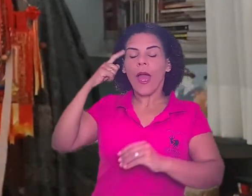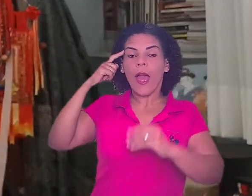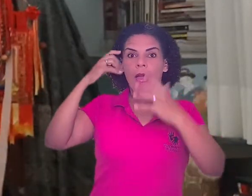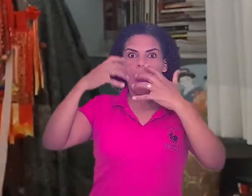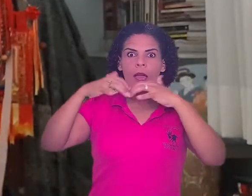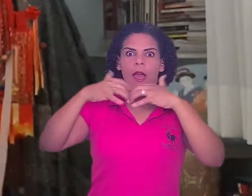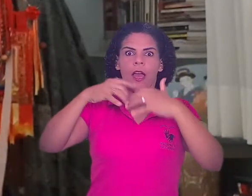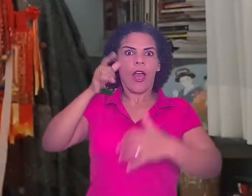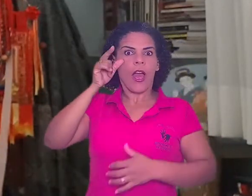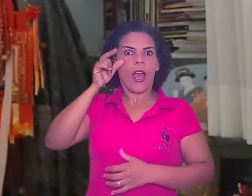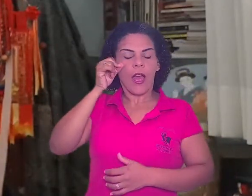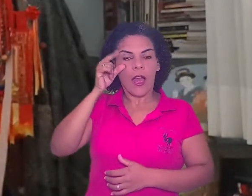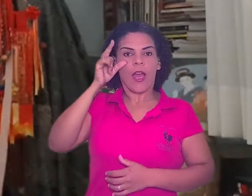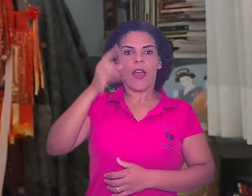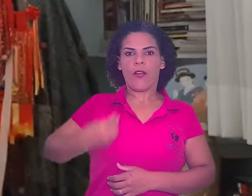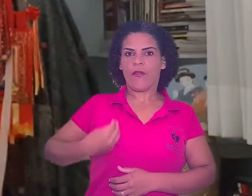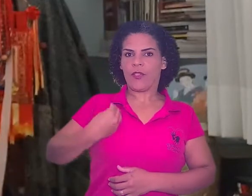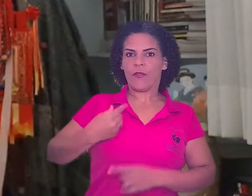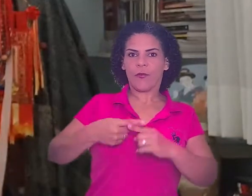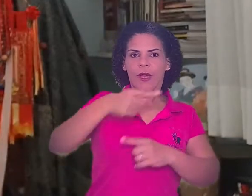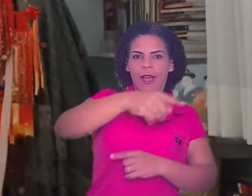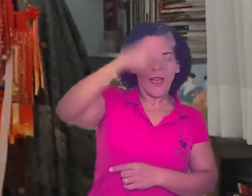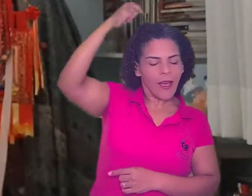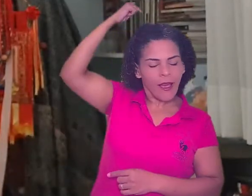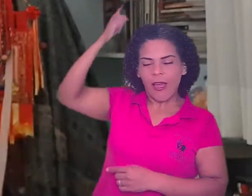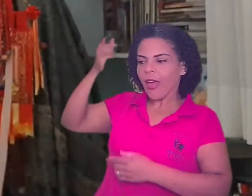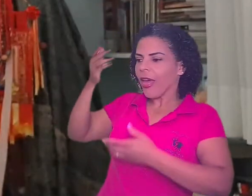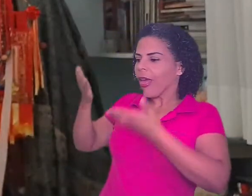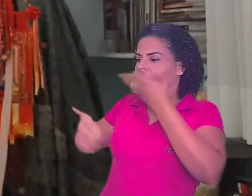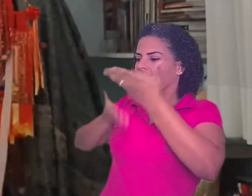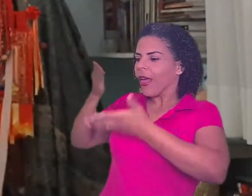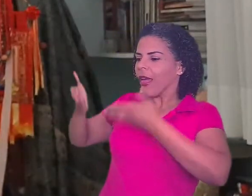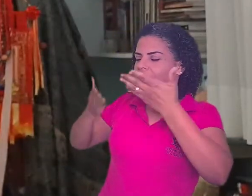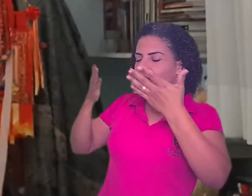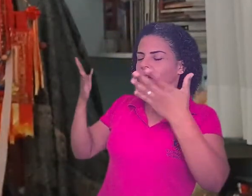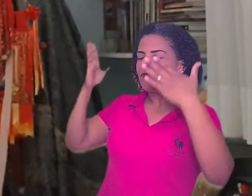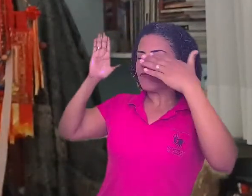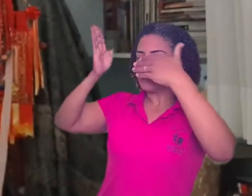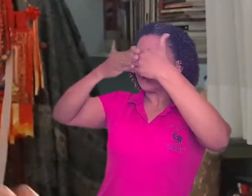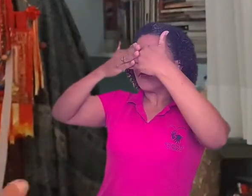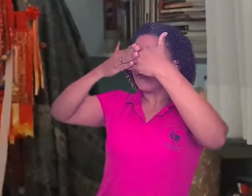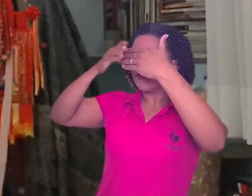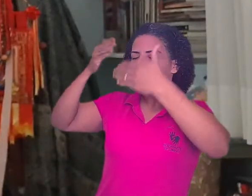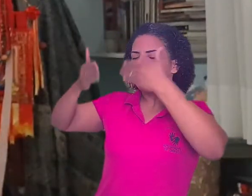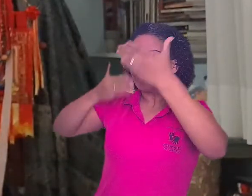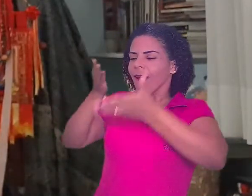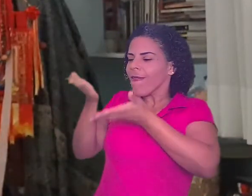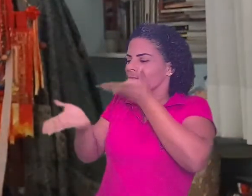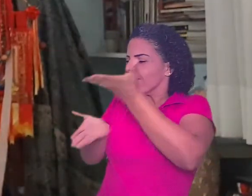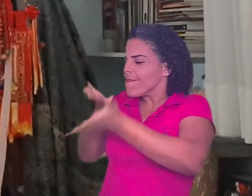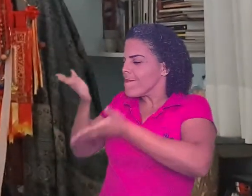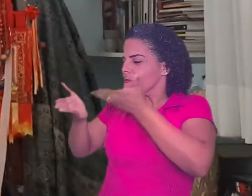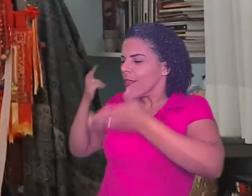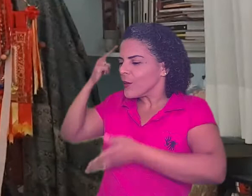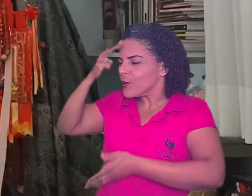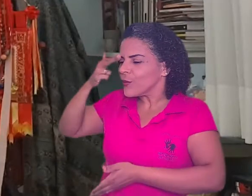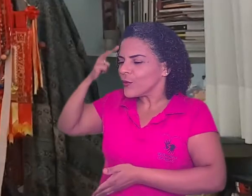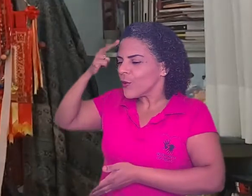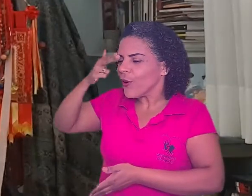impulsos conscientes do George. Apesar dele estar sendo hipnotizado para que ele sonhe com as coisas que o psiquiatra